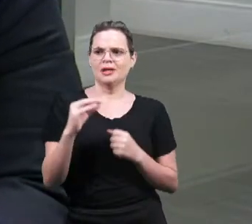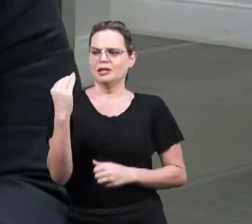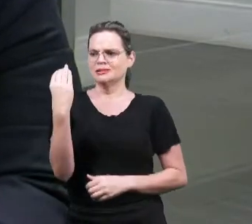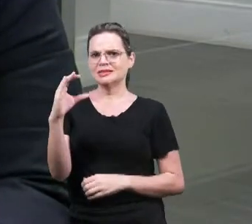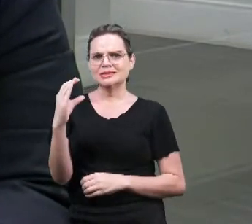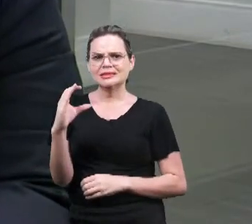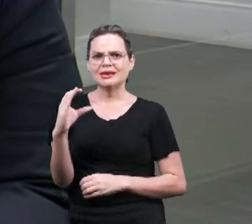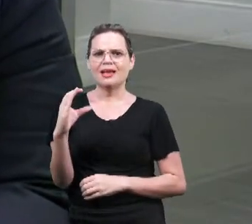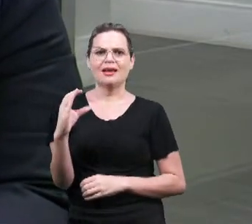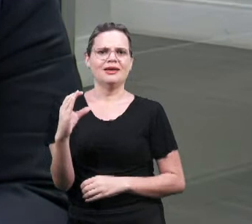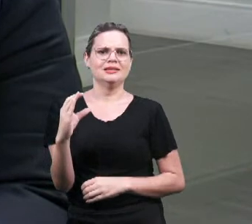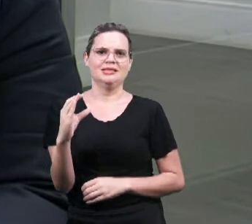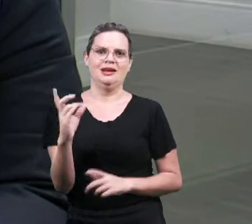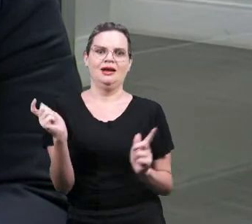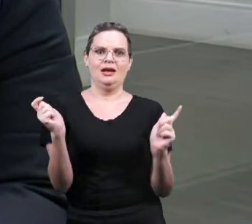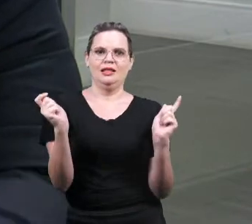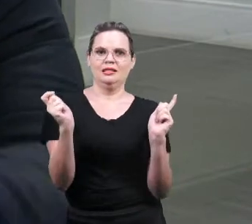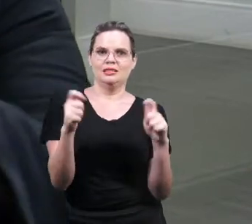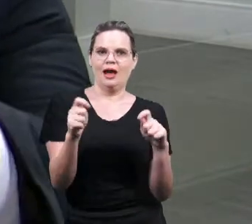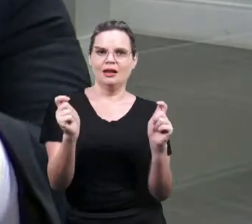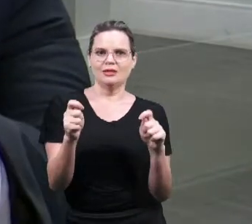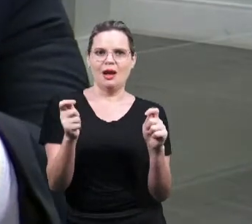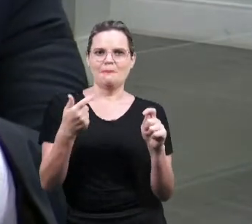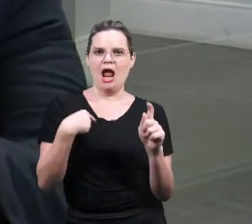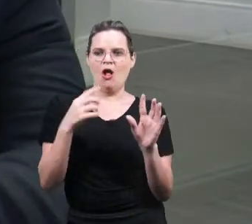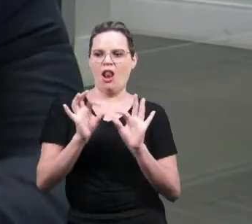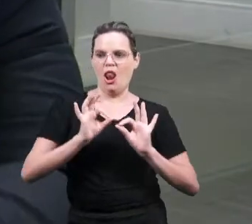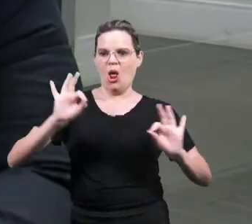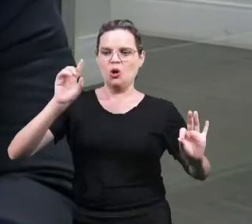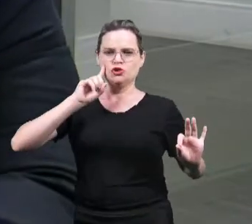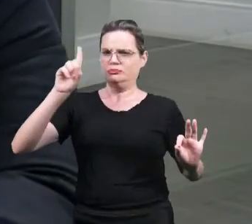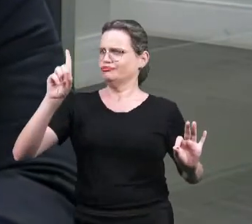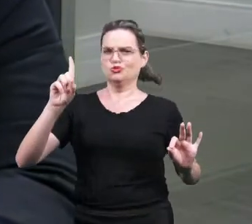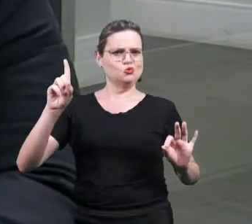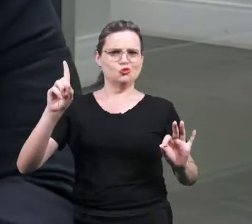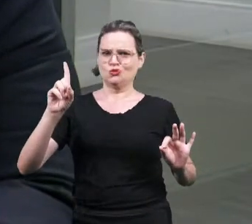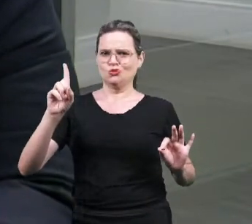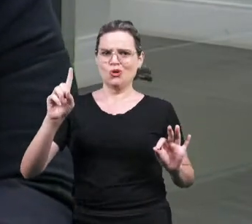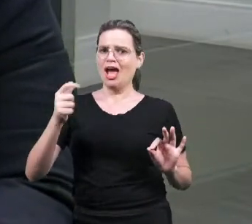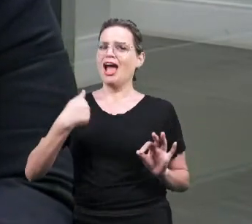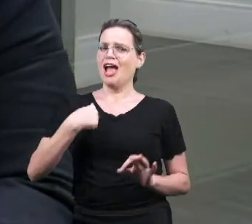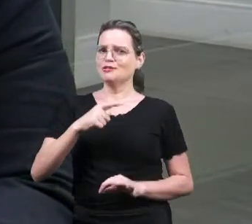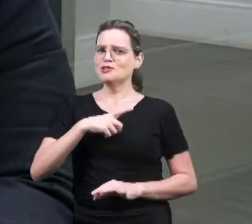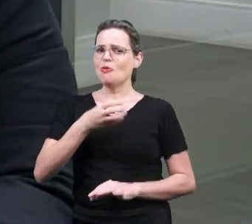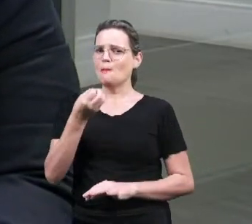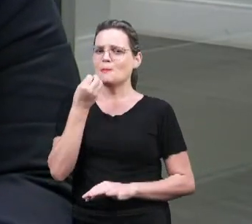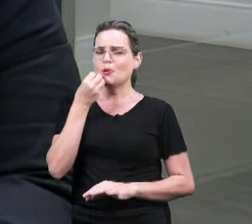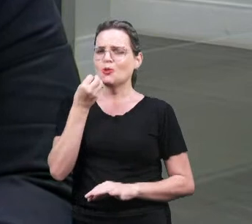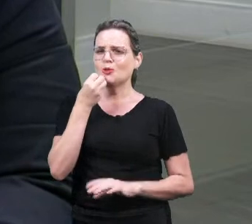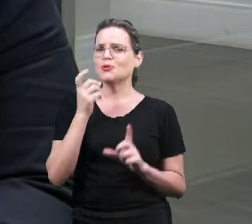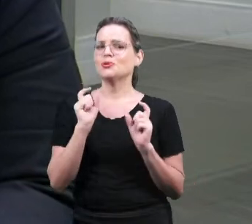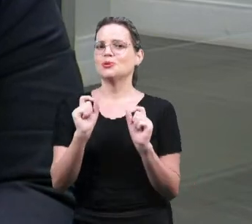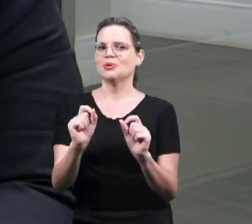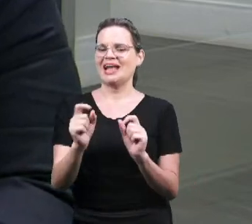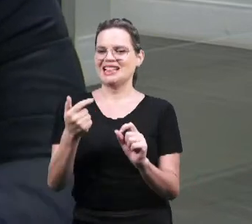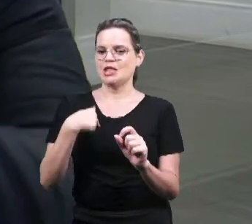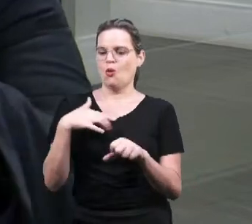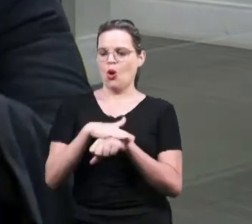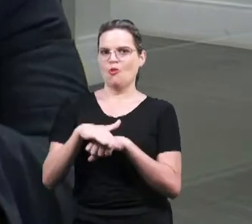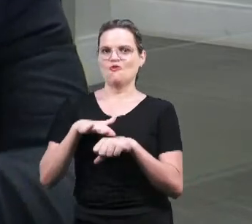ciência levam a pessoa a ficar distante de Deus. Muito pelo contrário, já tive a oportunidade até de lidar com uma